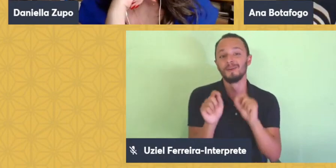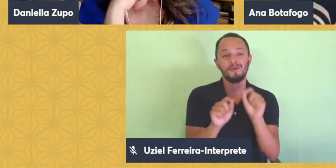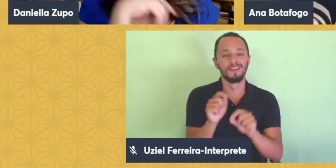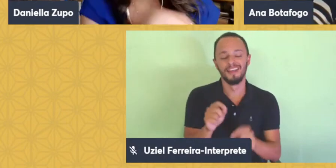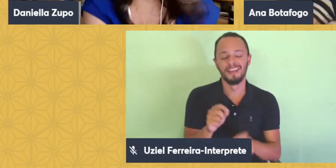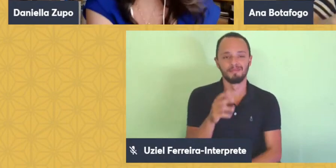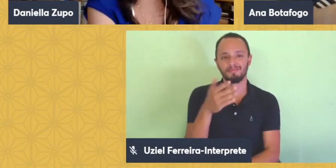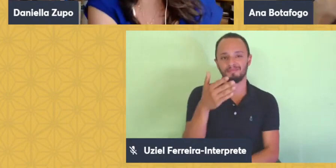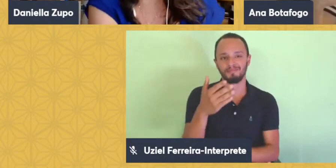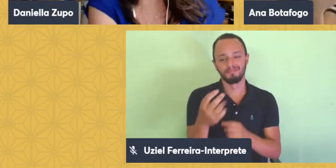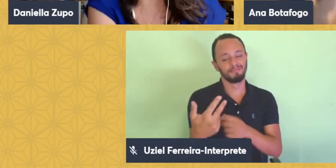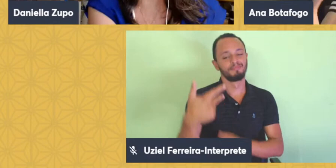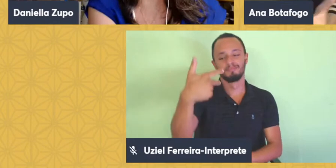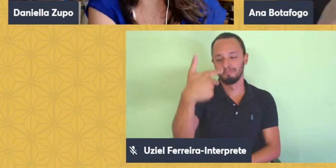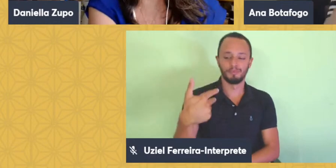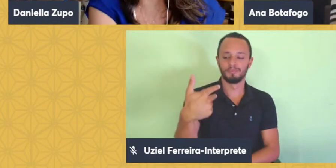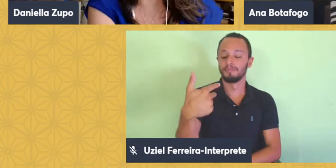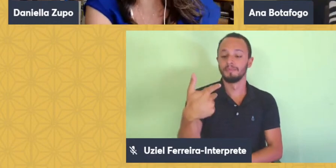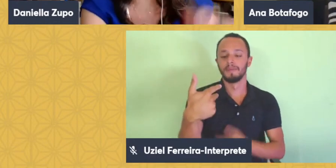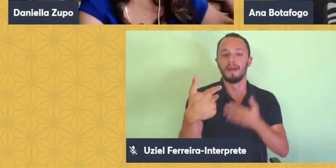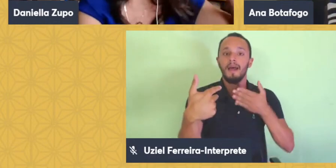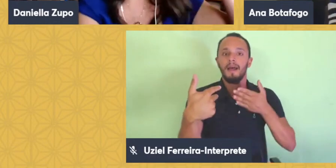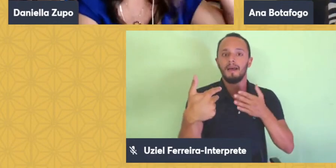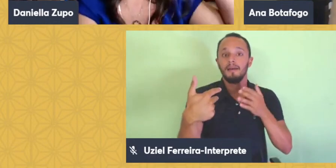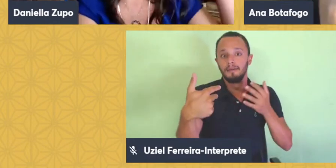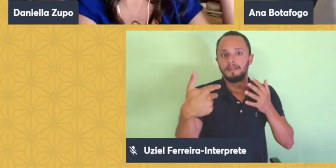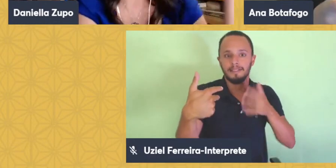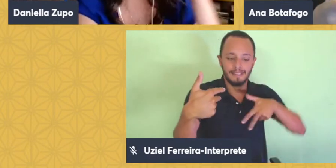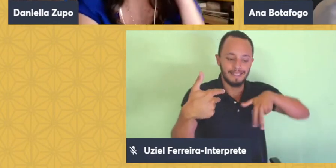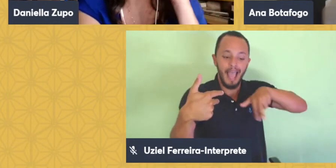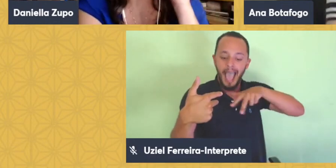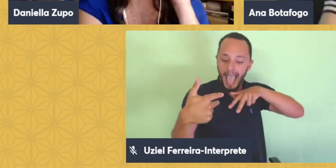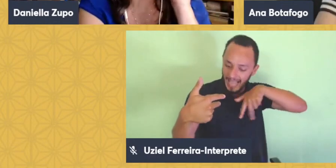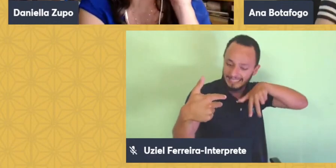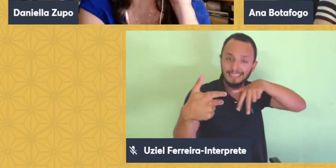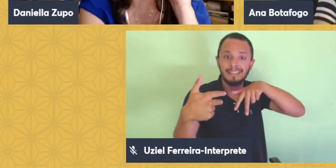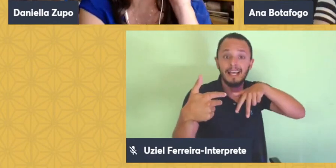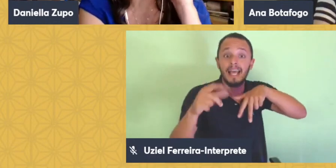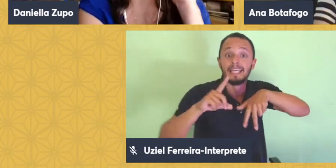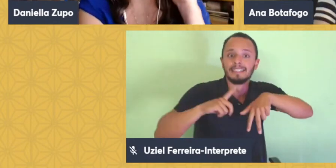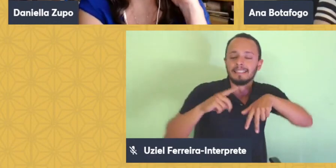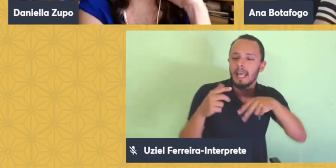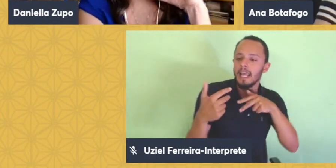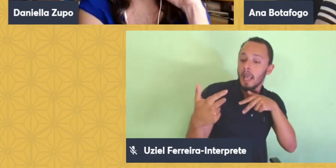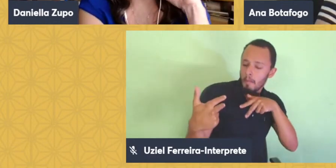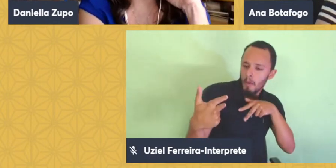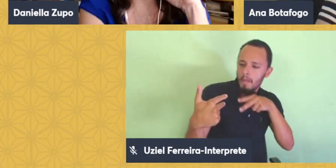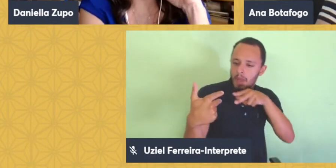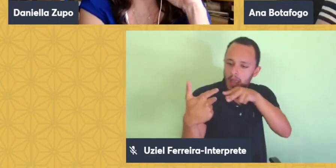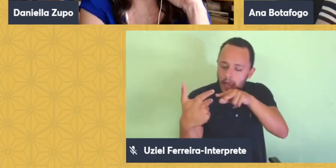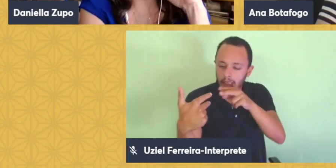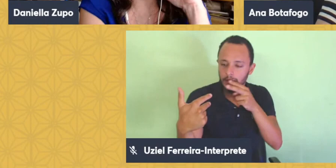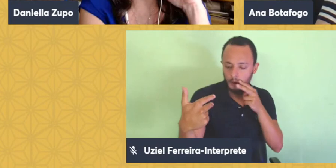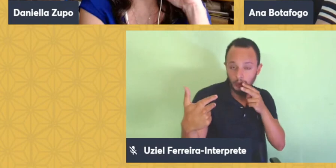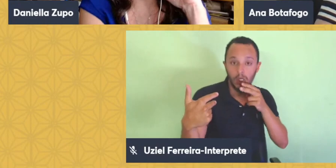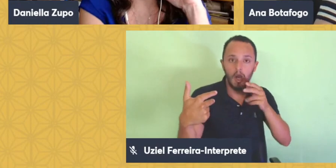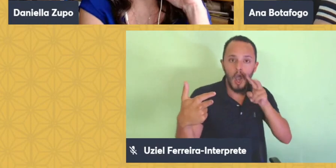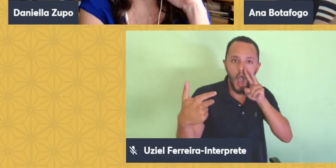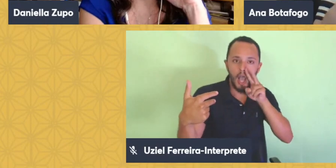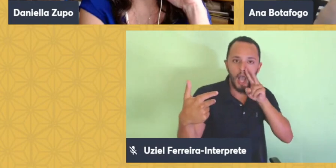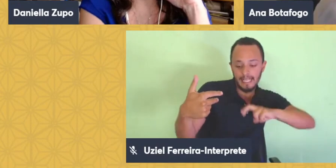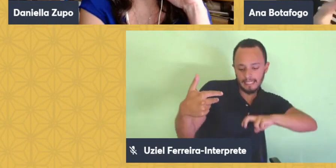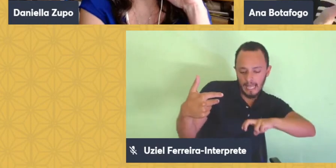com a tela então é uma relação de momento um momento de tela momento sentados momentos